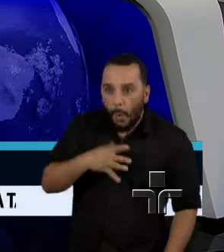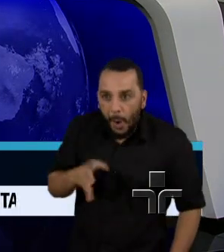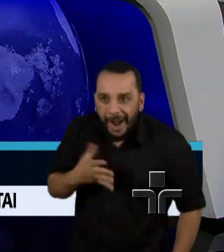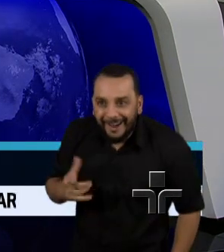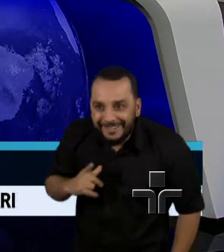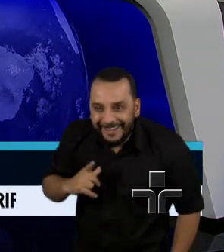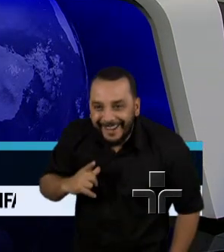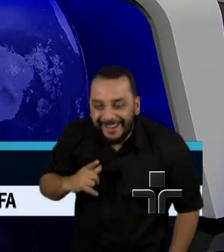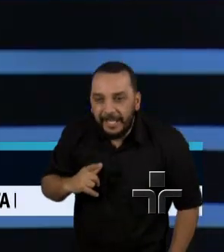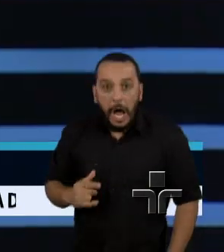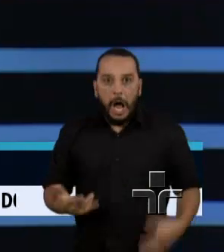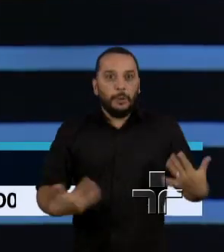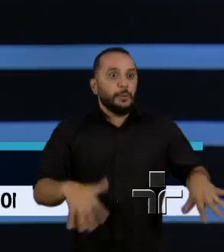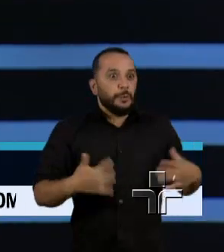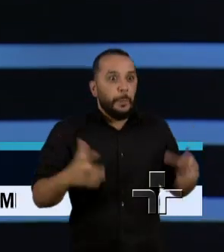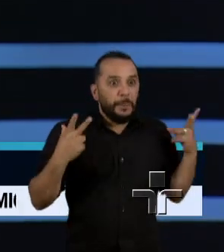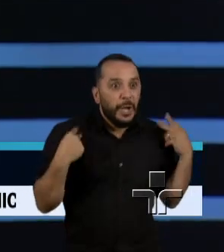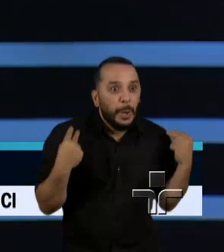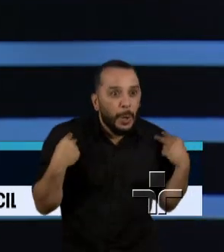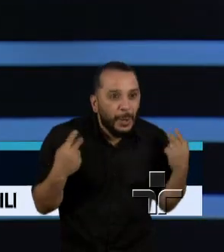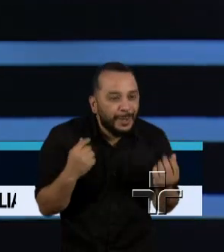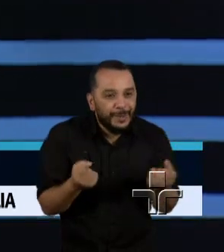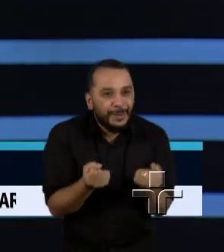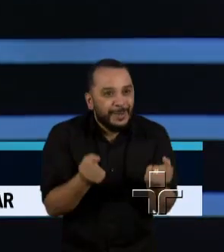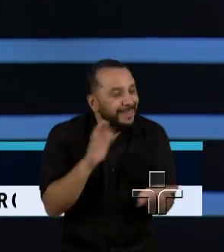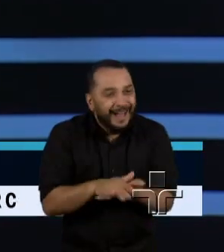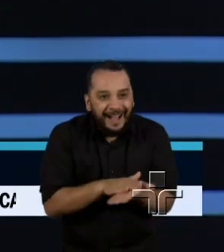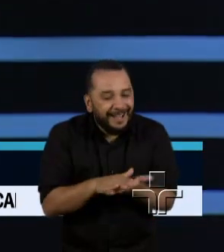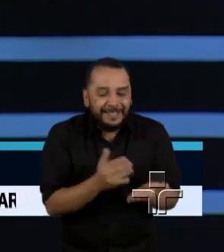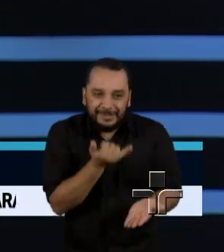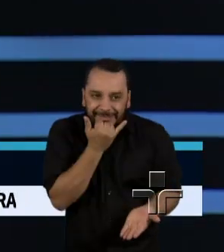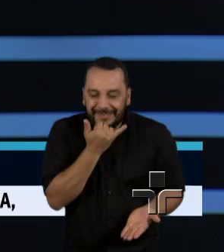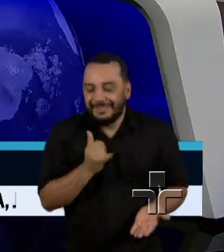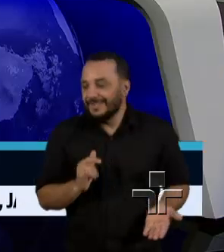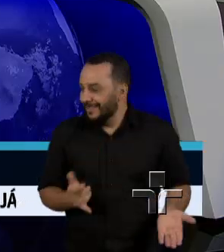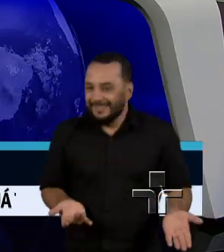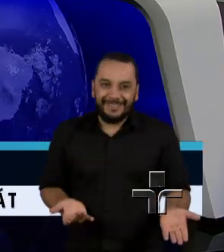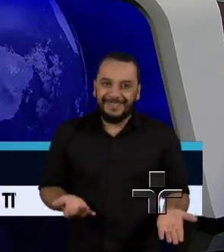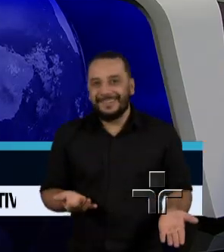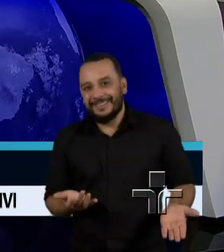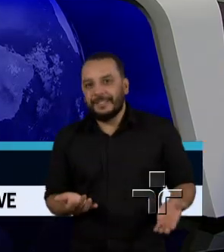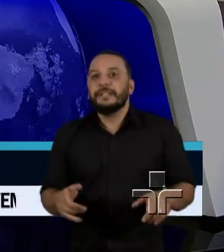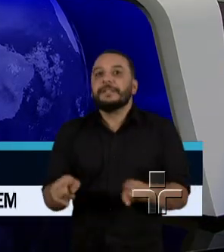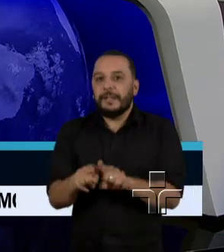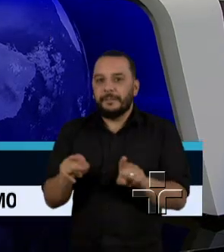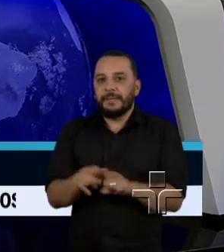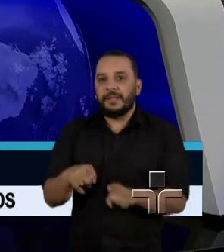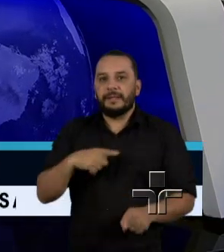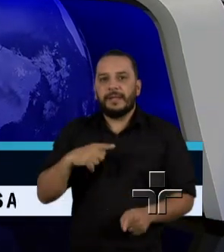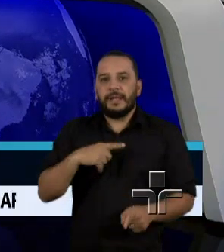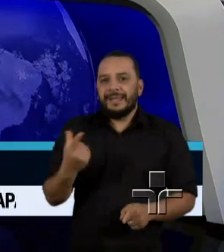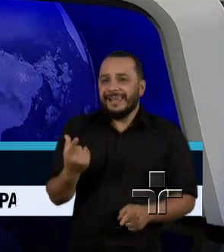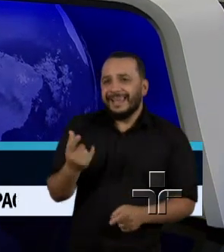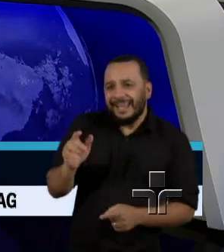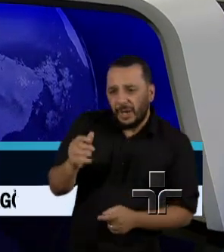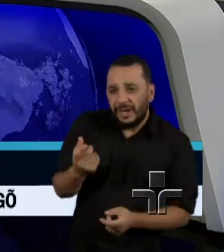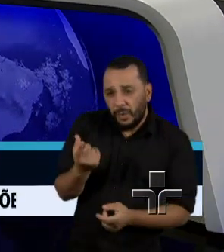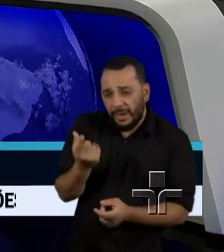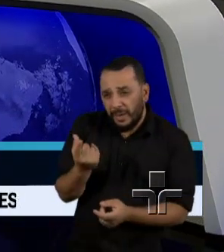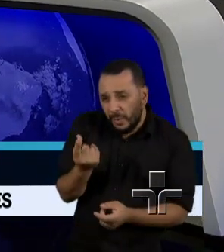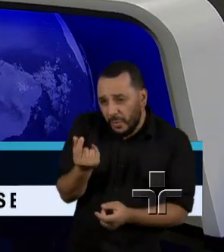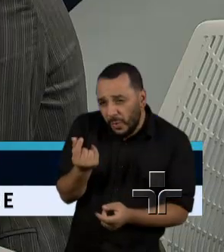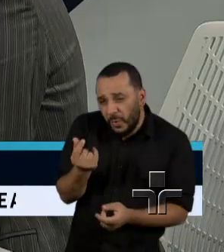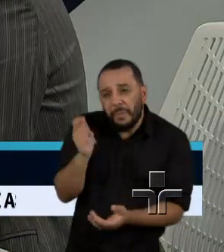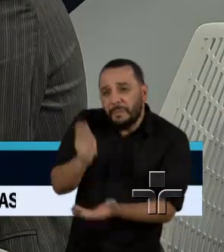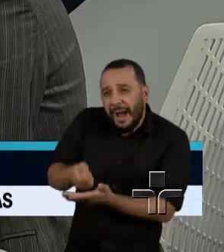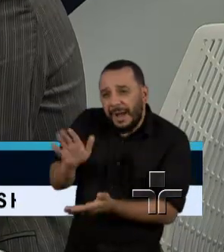sem piloto eu acho que eu fico com um pouco de medo. Agora, Mara, existe a vantagem dos custos de produção serem mais baixos no Brasil? Você acha que